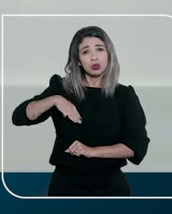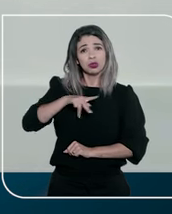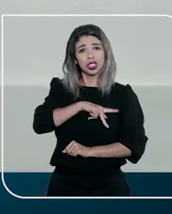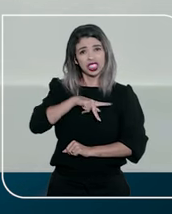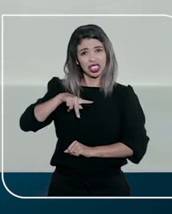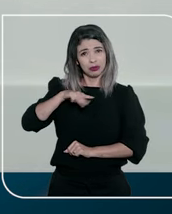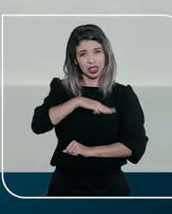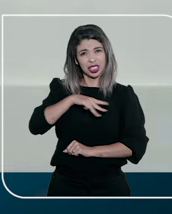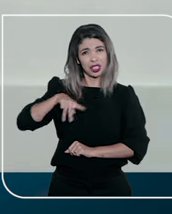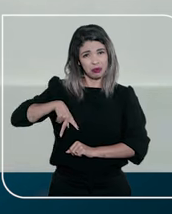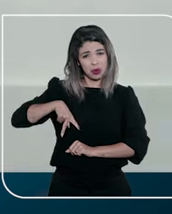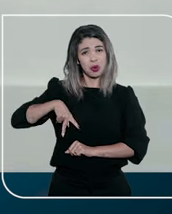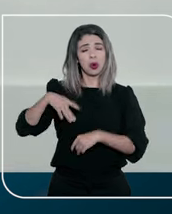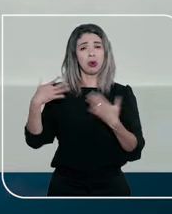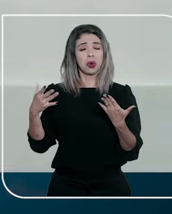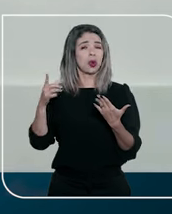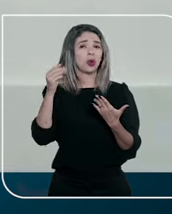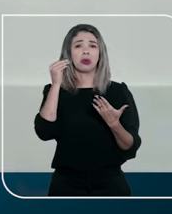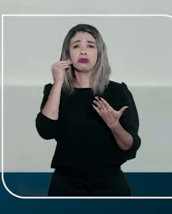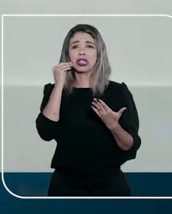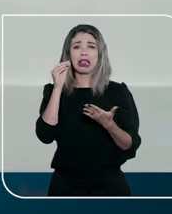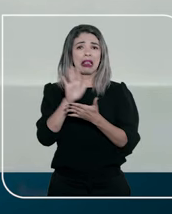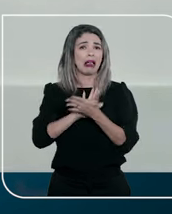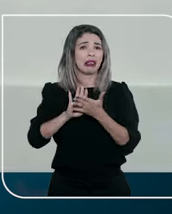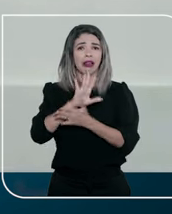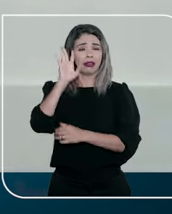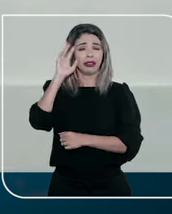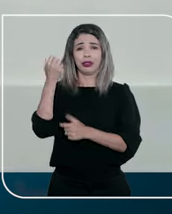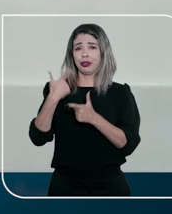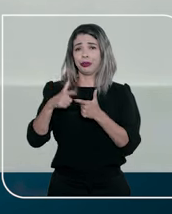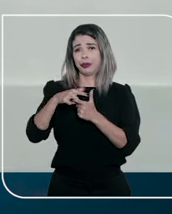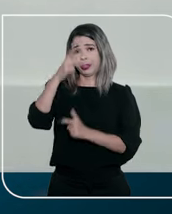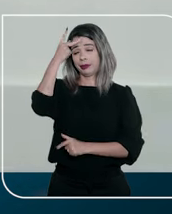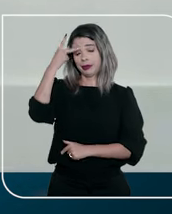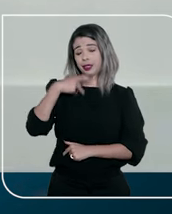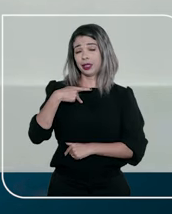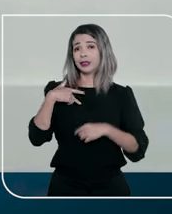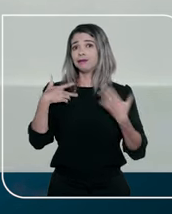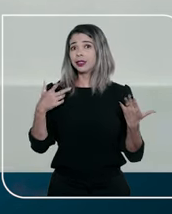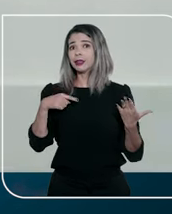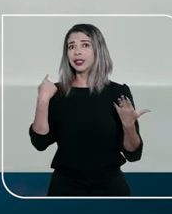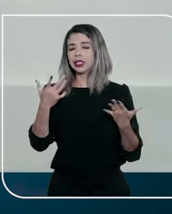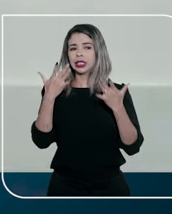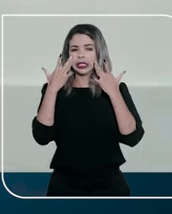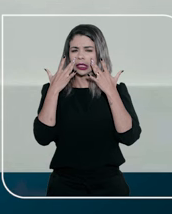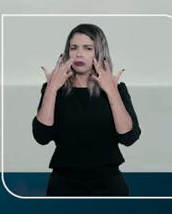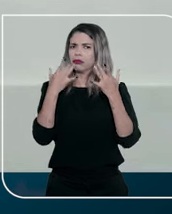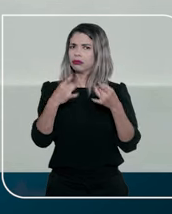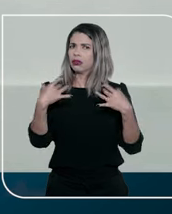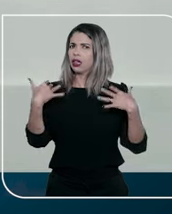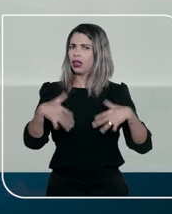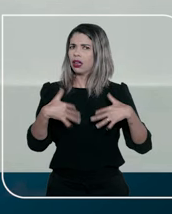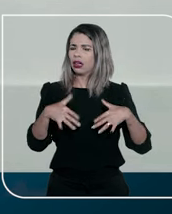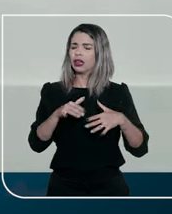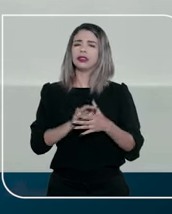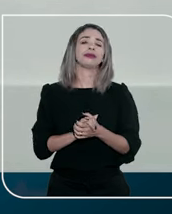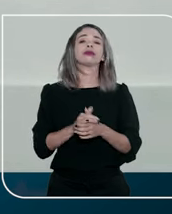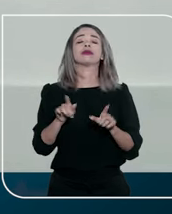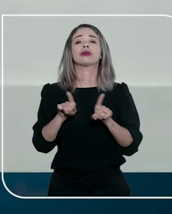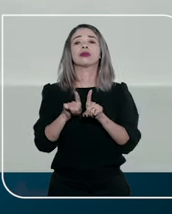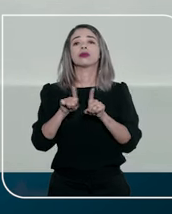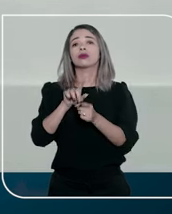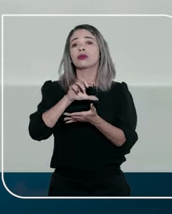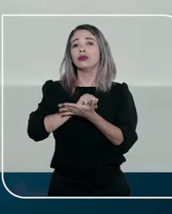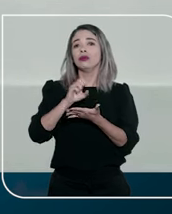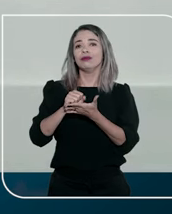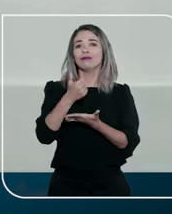num segundo nível, tentar resolver seu problema. Então, é algo que chama muita atenção. Um outro dado, nós falamos de percentual, e um outro dado que